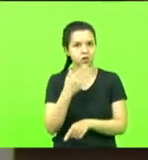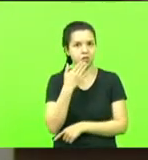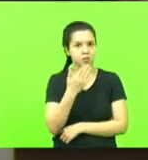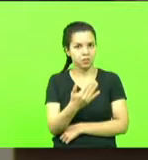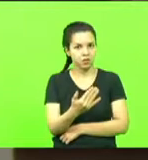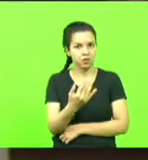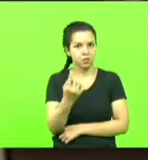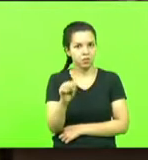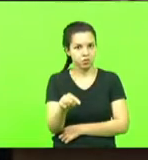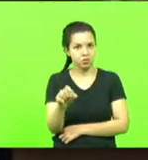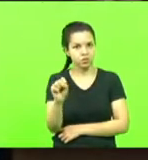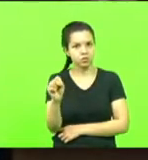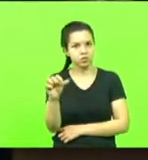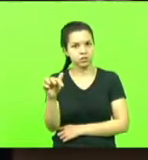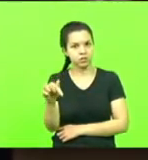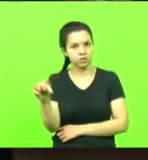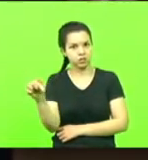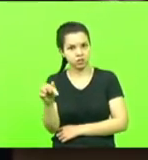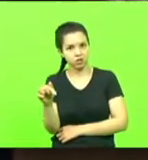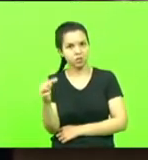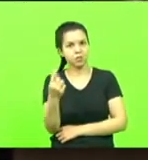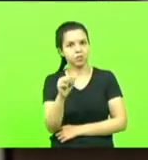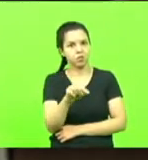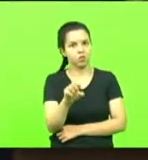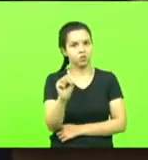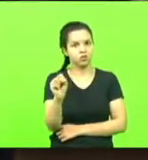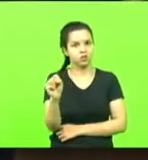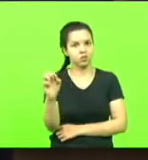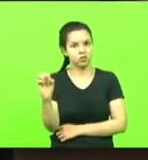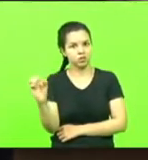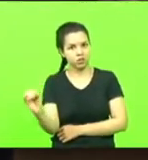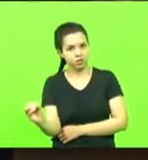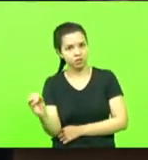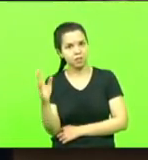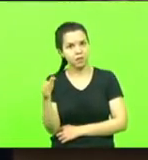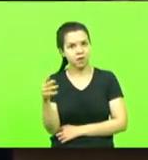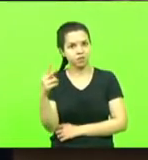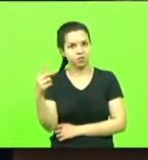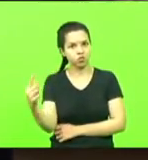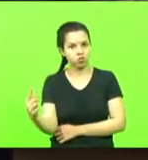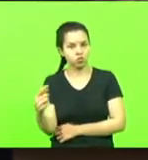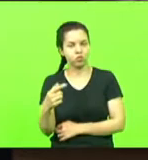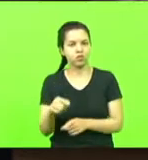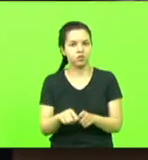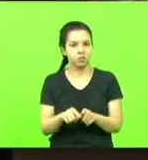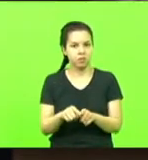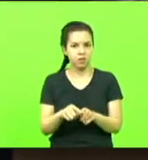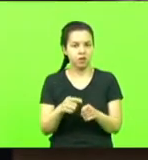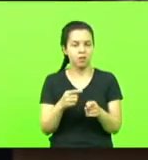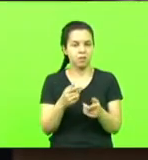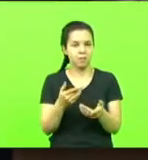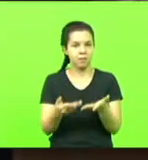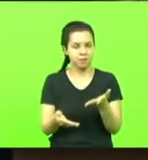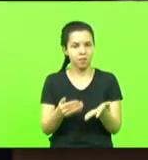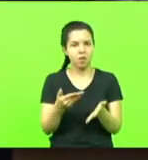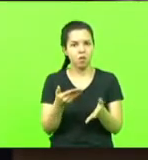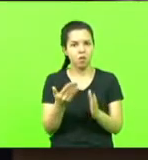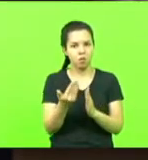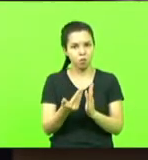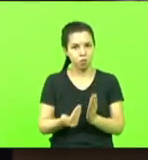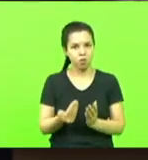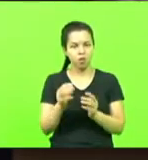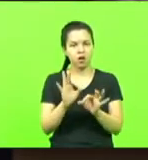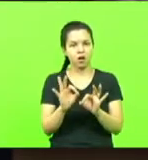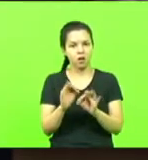1877 a 1880/2021 deixaram de ser apreciadas por falta de quórum. Dando